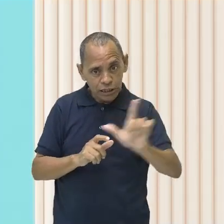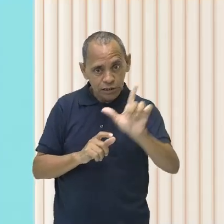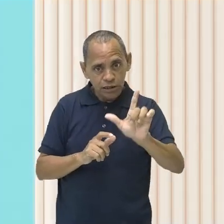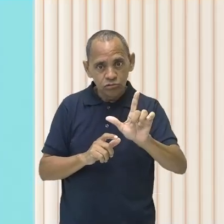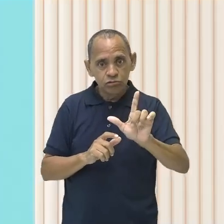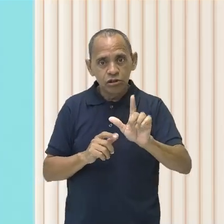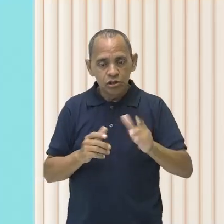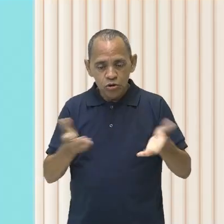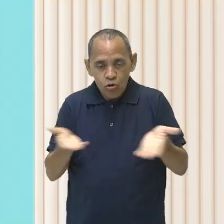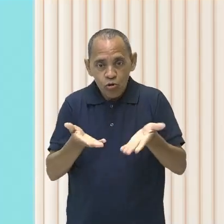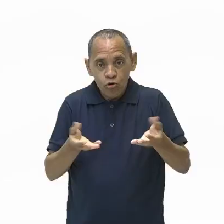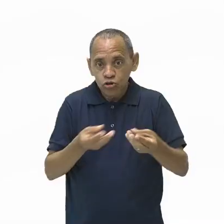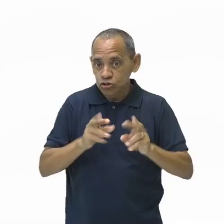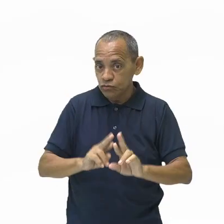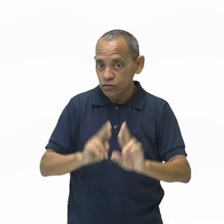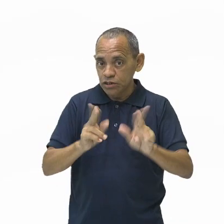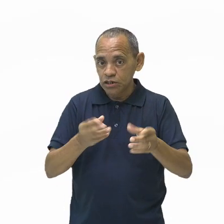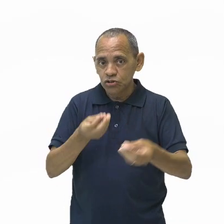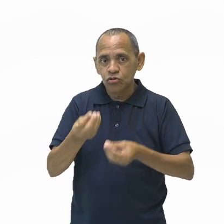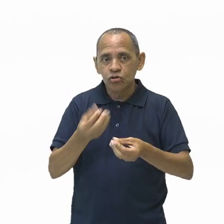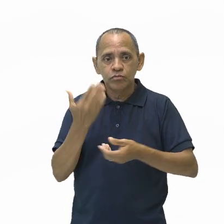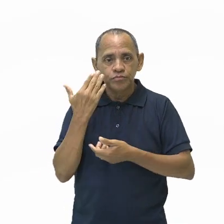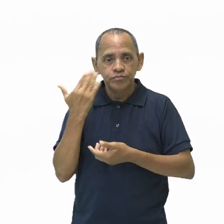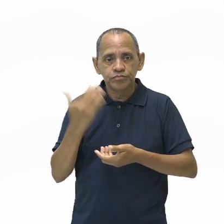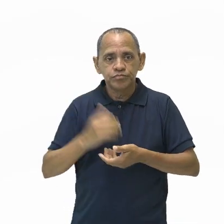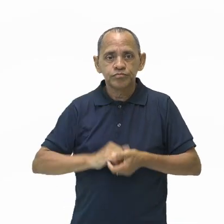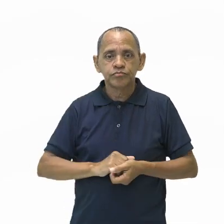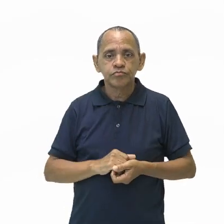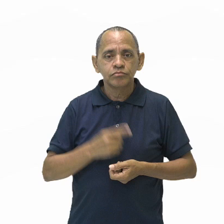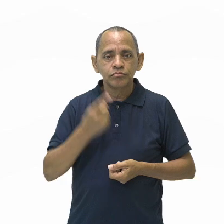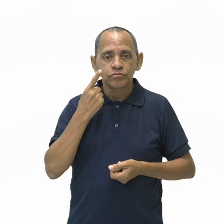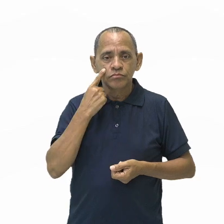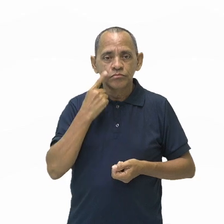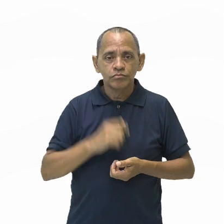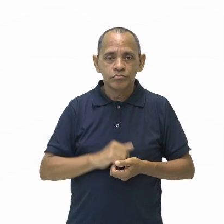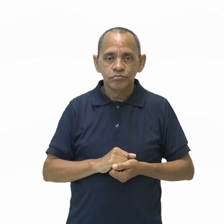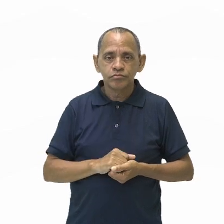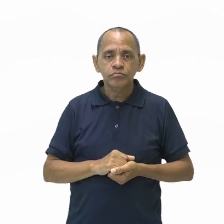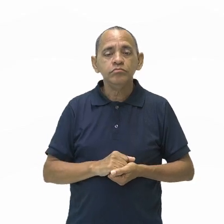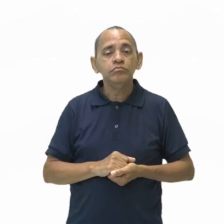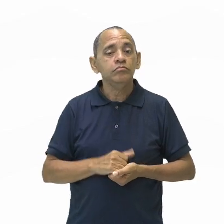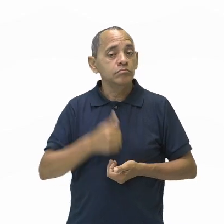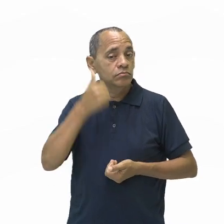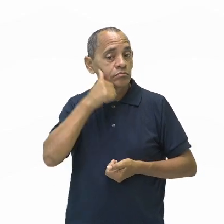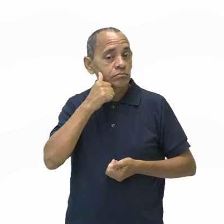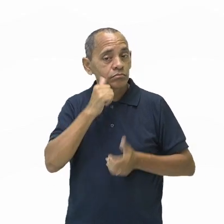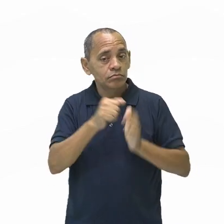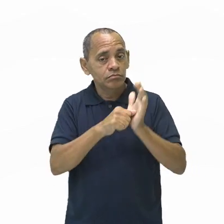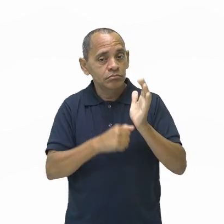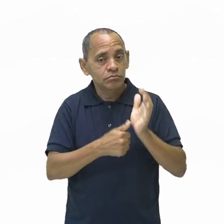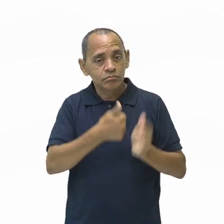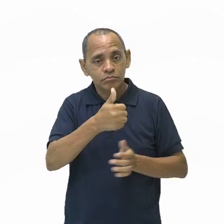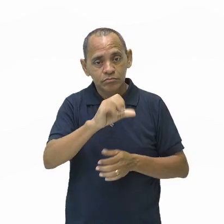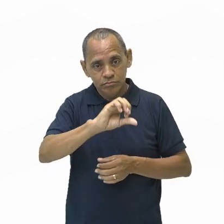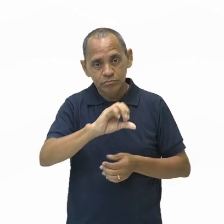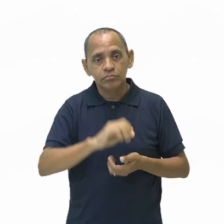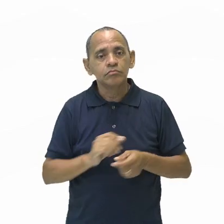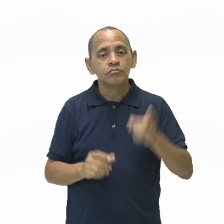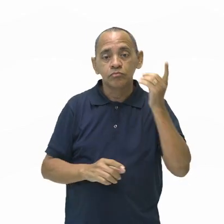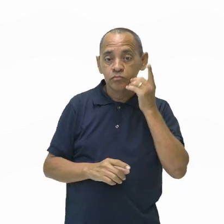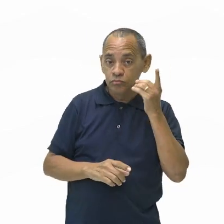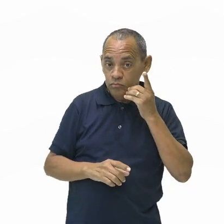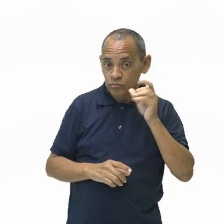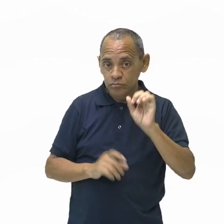hoje? Vamos dar uma olhada, então? Vejam só. A mulher no século XIX. O cotidiano